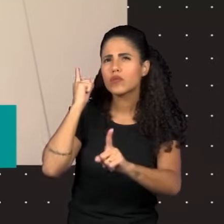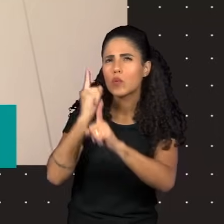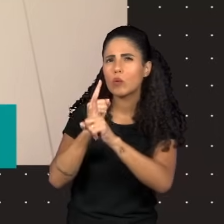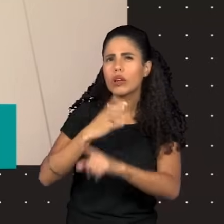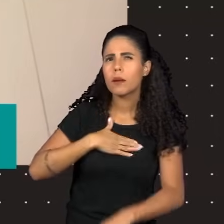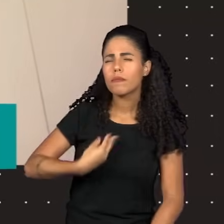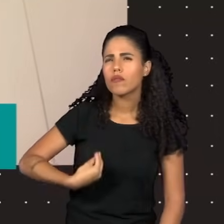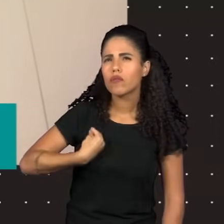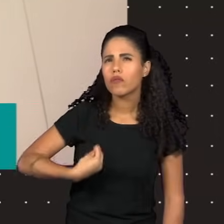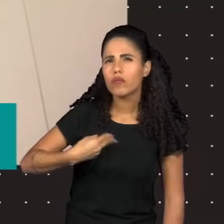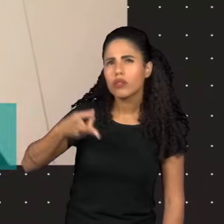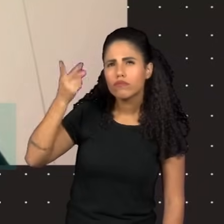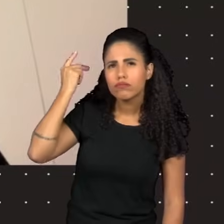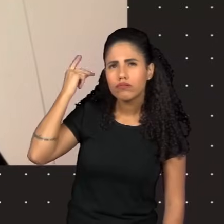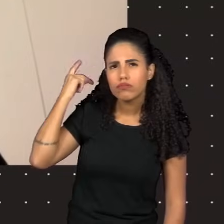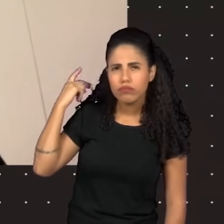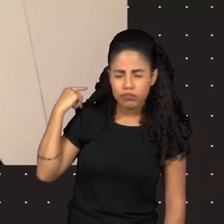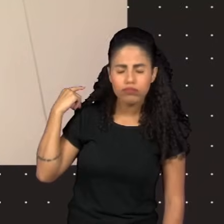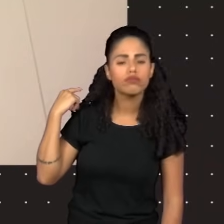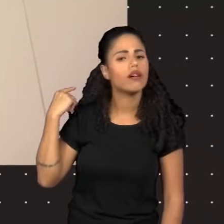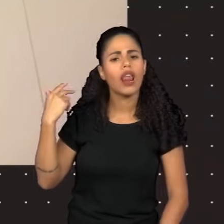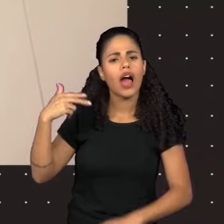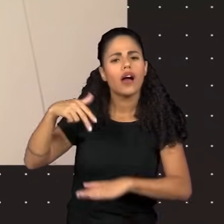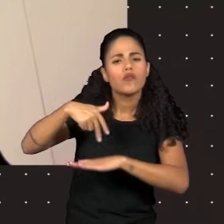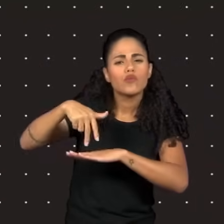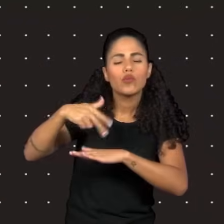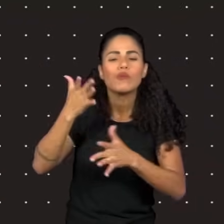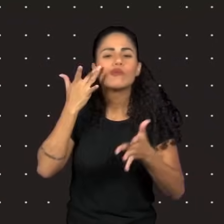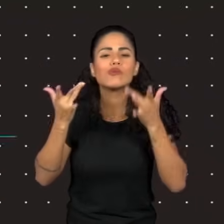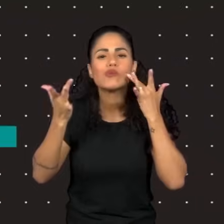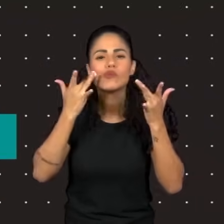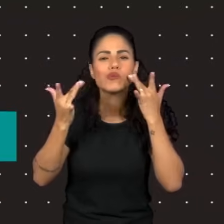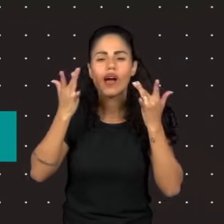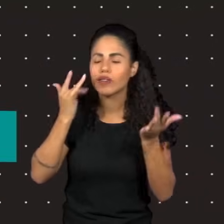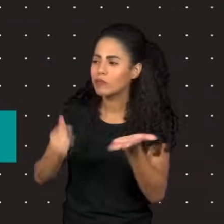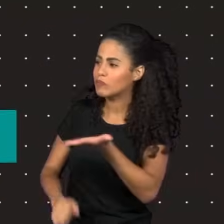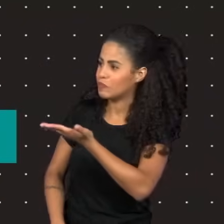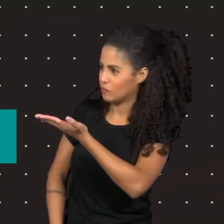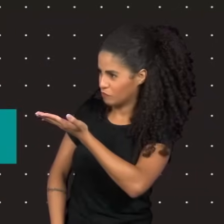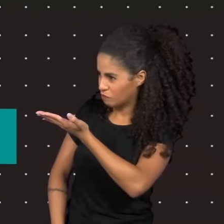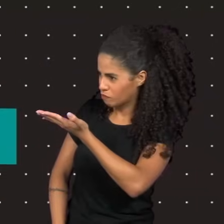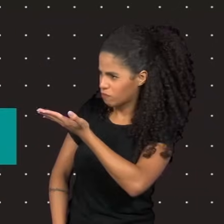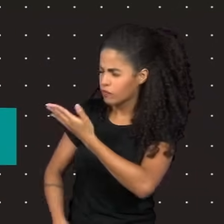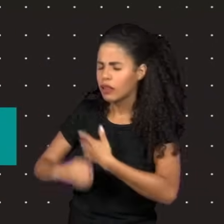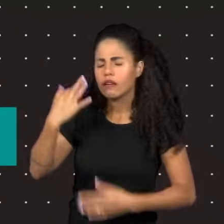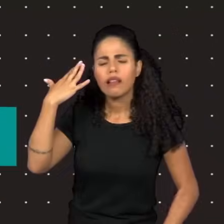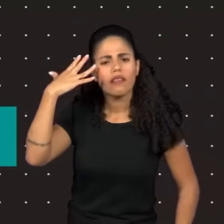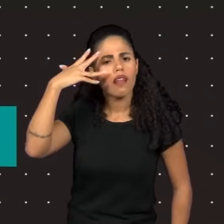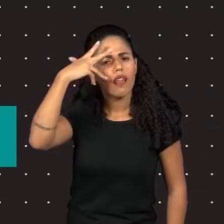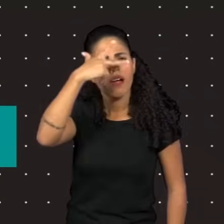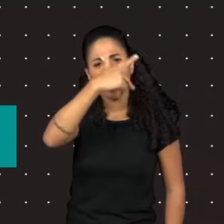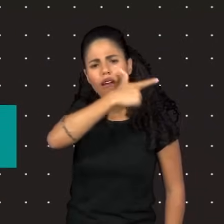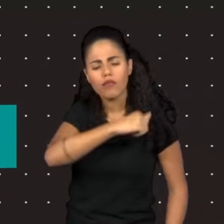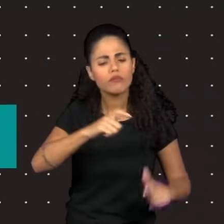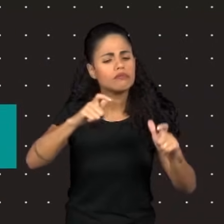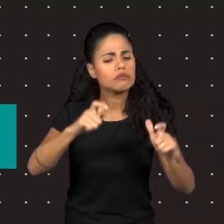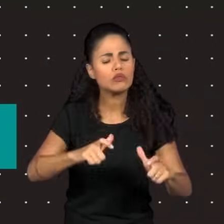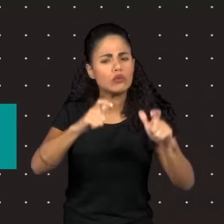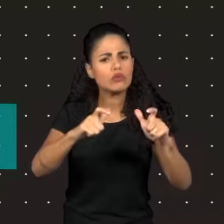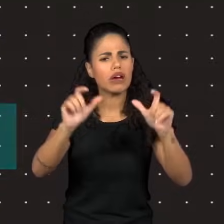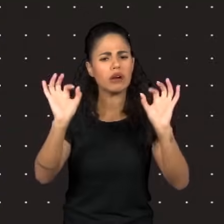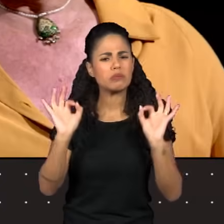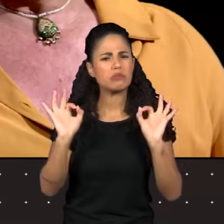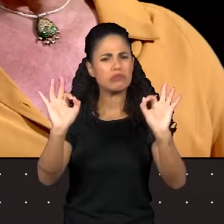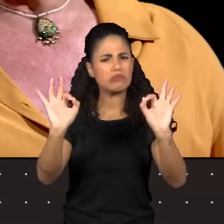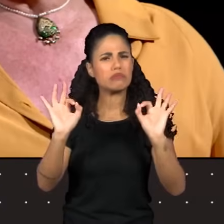minha vida foi num espetáculo chamado Tratar com Murdoch. Foi um espetáculo muito lindo, que era num lugar incrível,